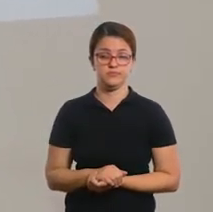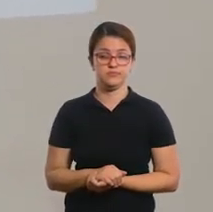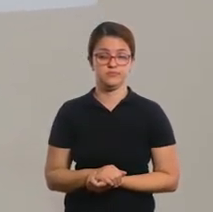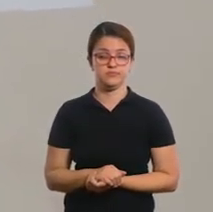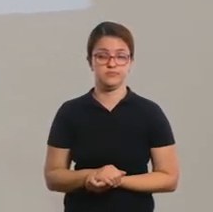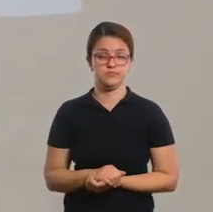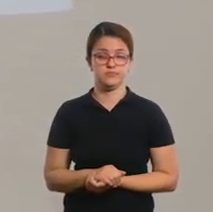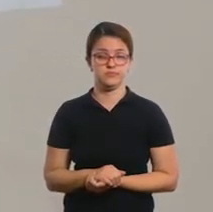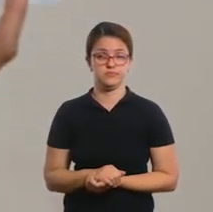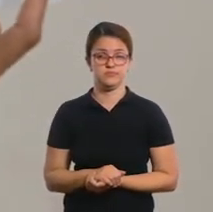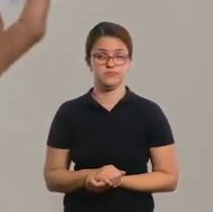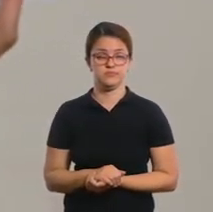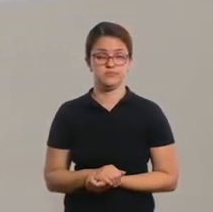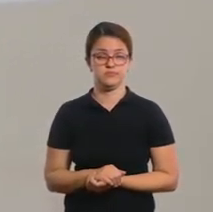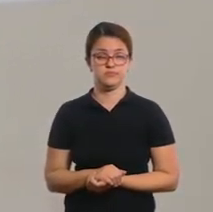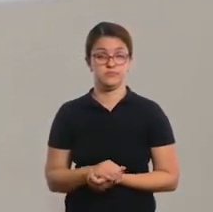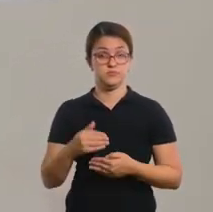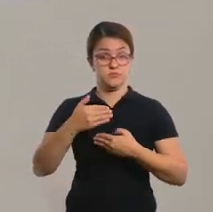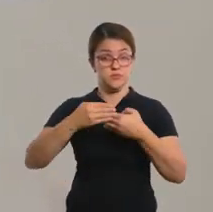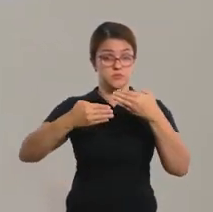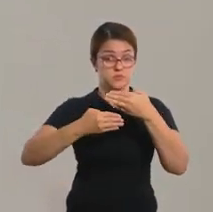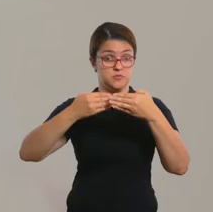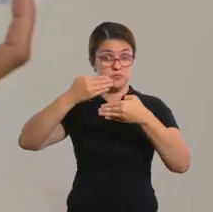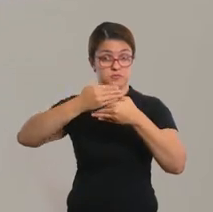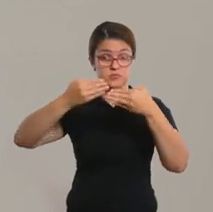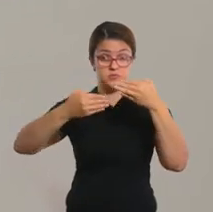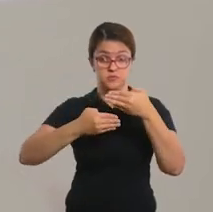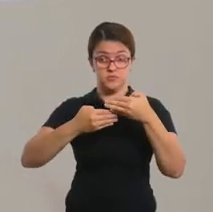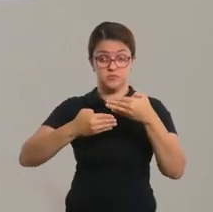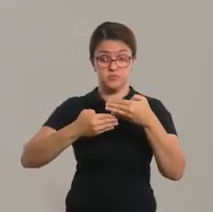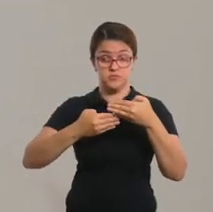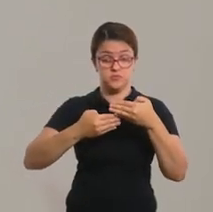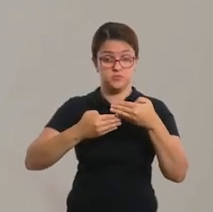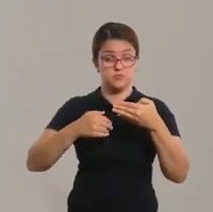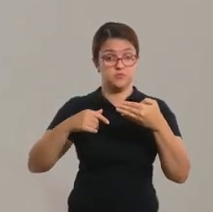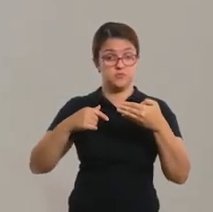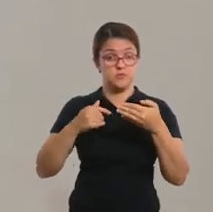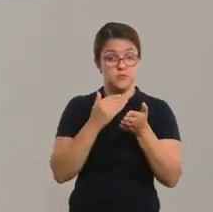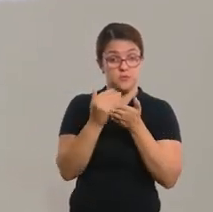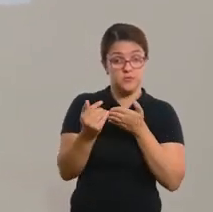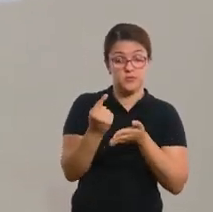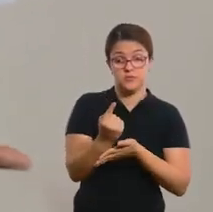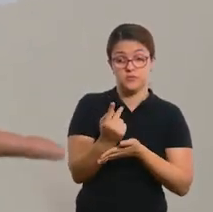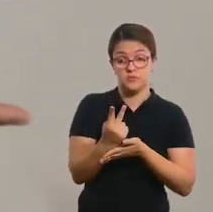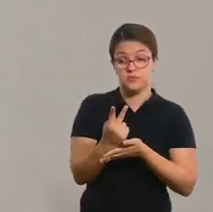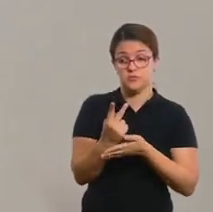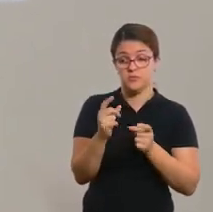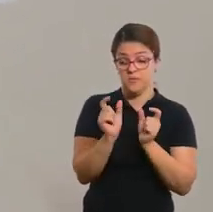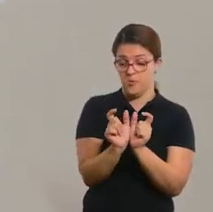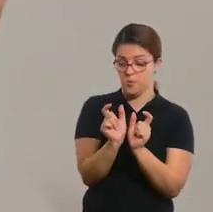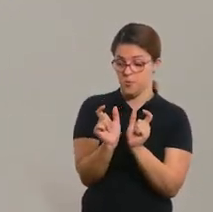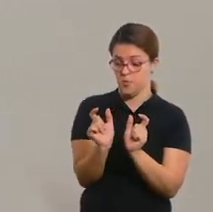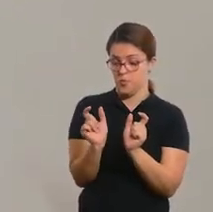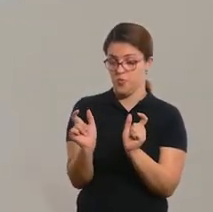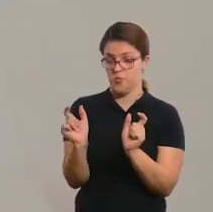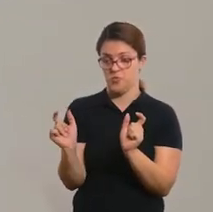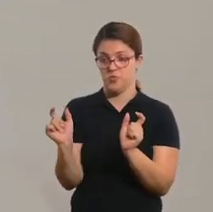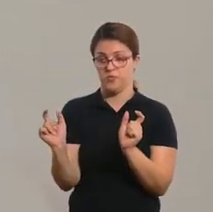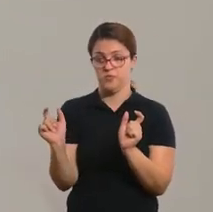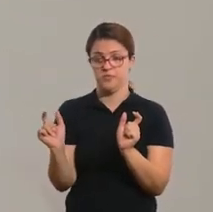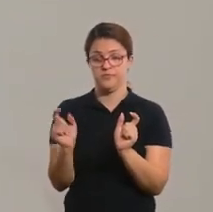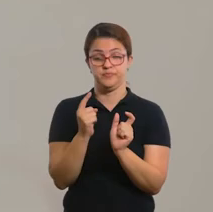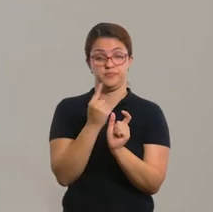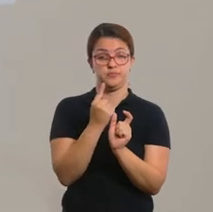Então, eu tenho aqui, a gente está vendo que o nosso muro, ele inicia na base 12. Então, a gente sabe que a gente tem